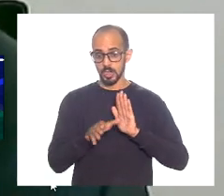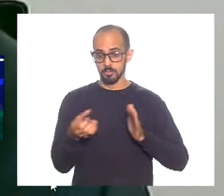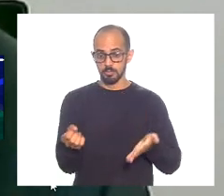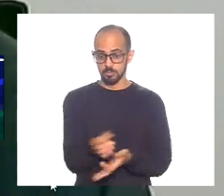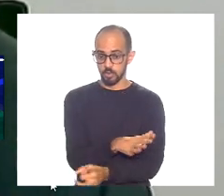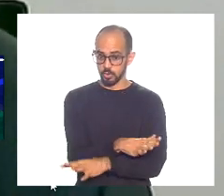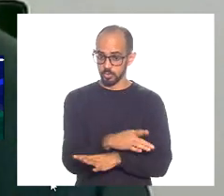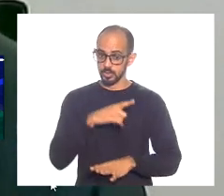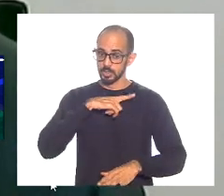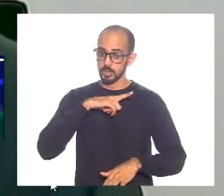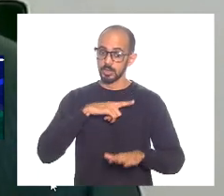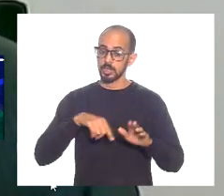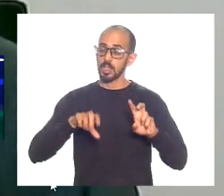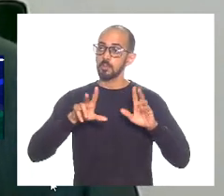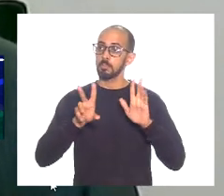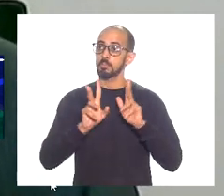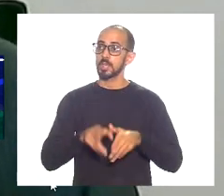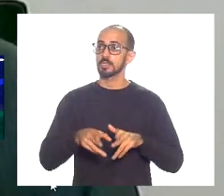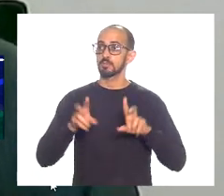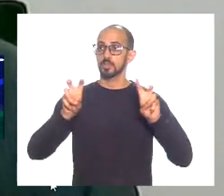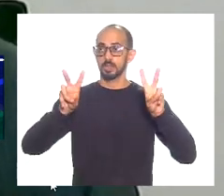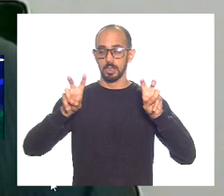tema, que é a lei